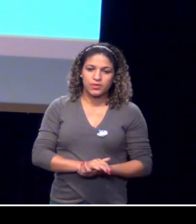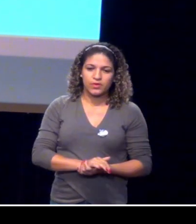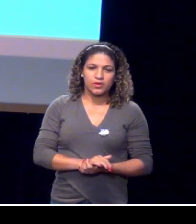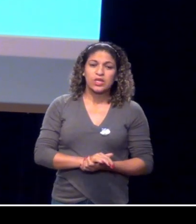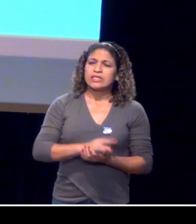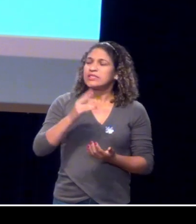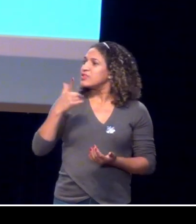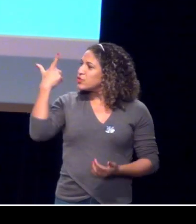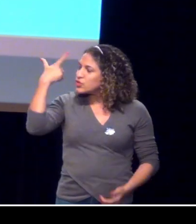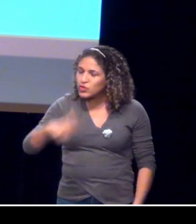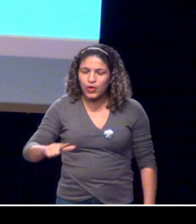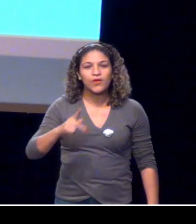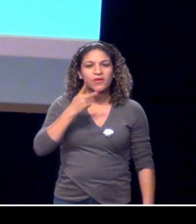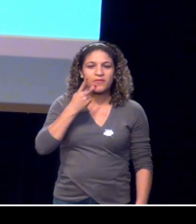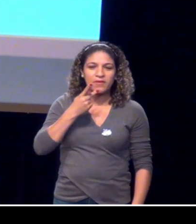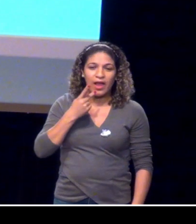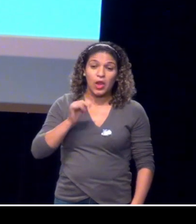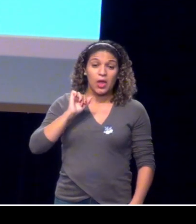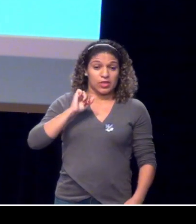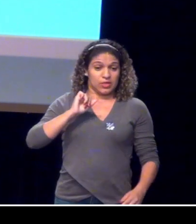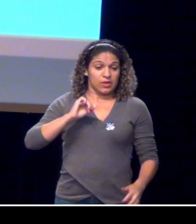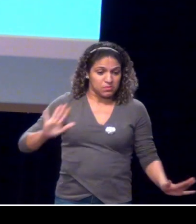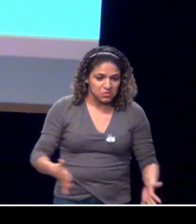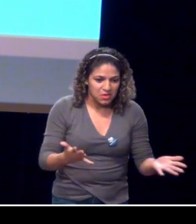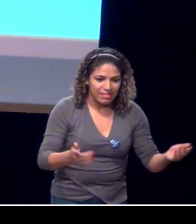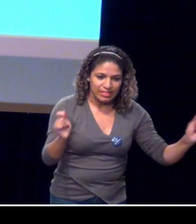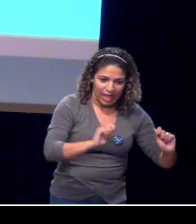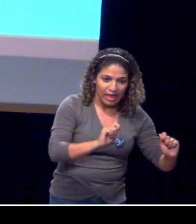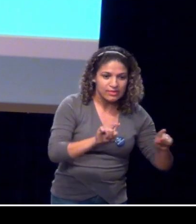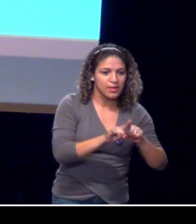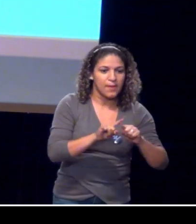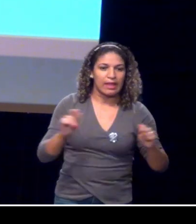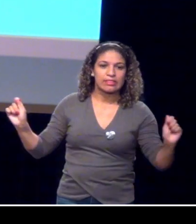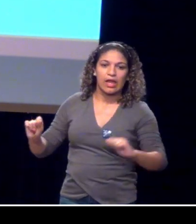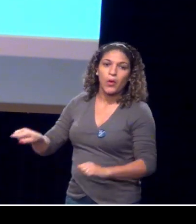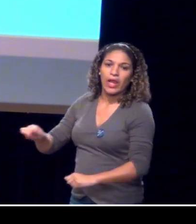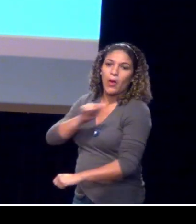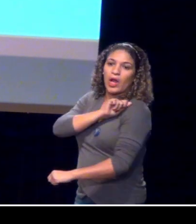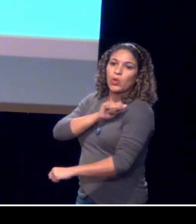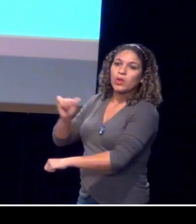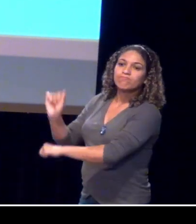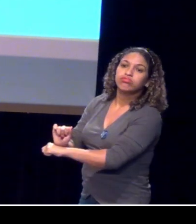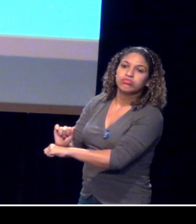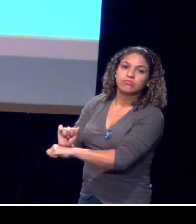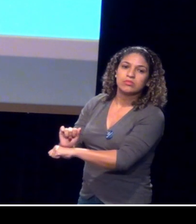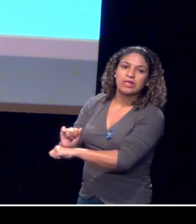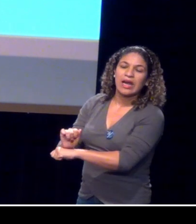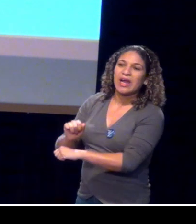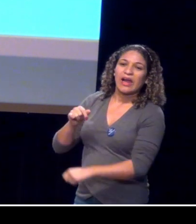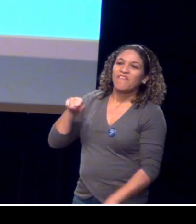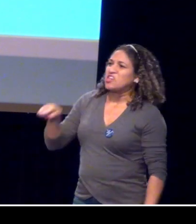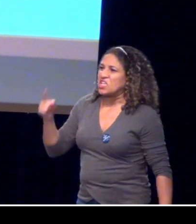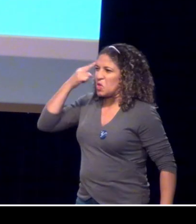de novo, eu posso paralisar um aluno. Ou você não sabe, você não